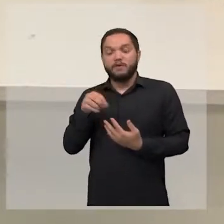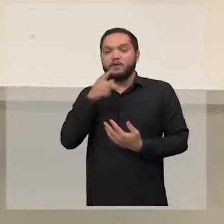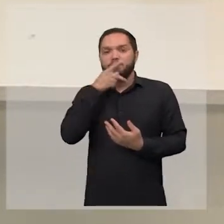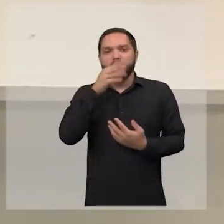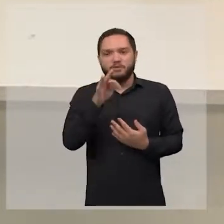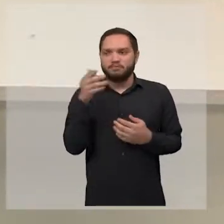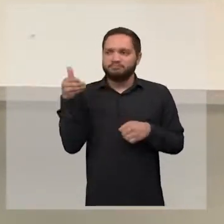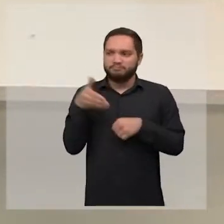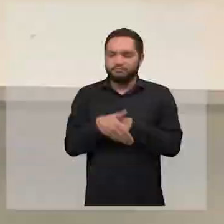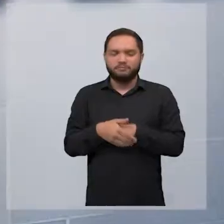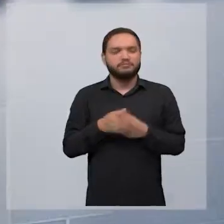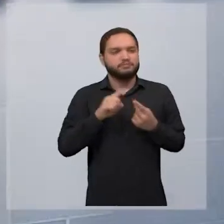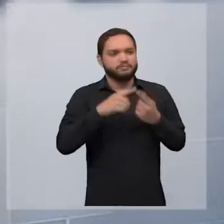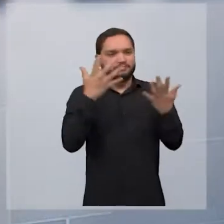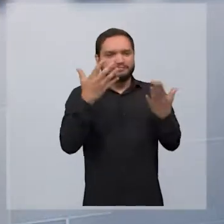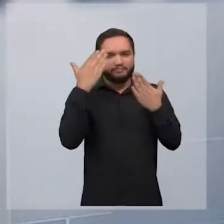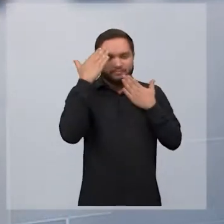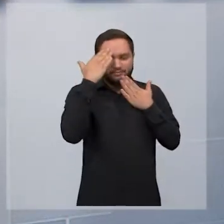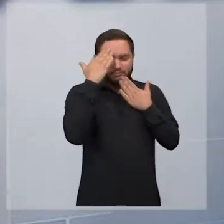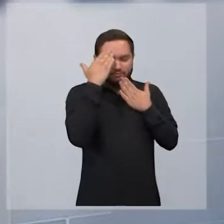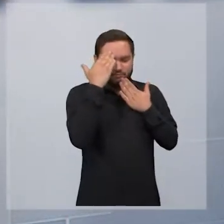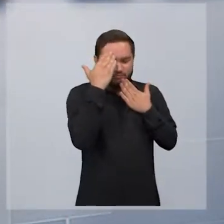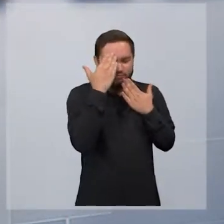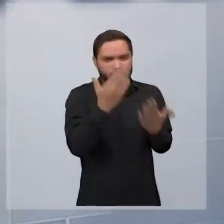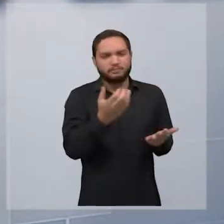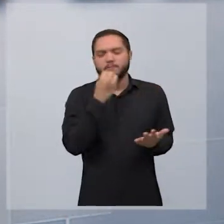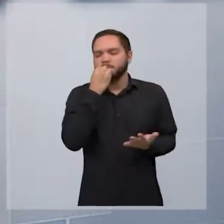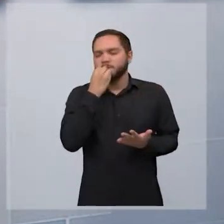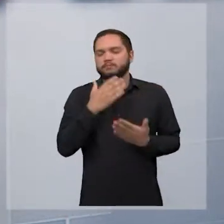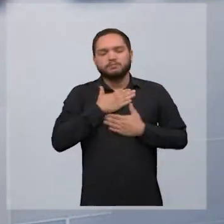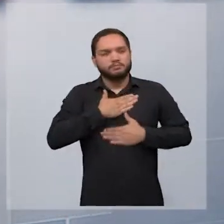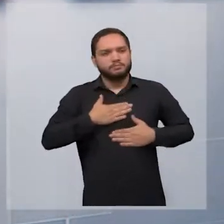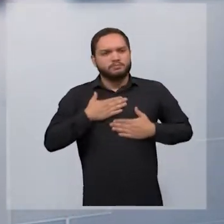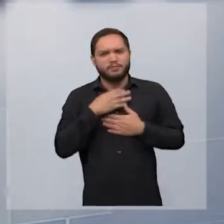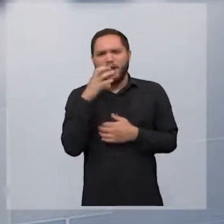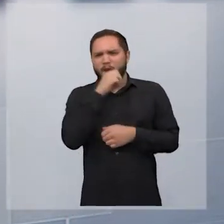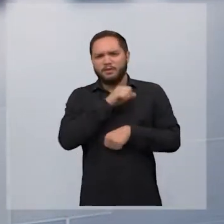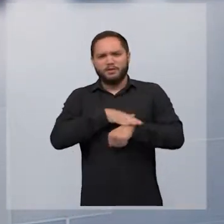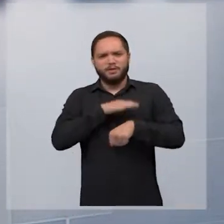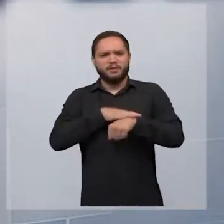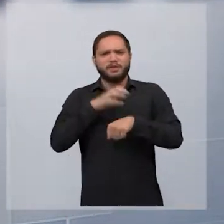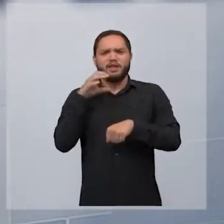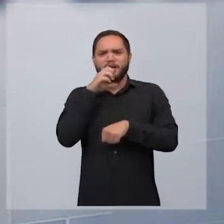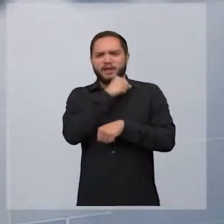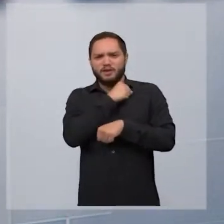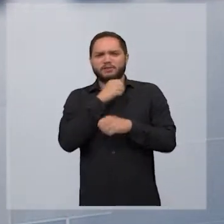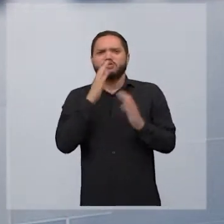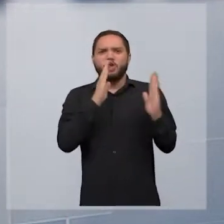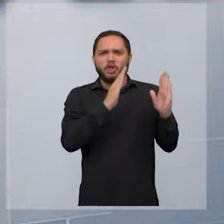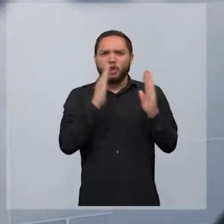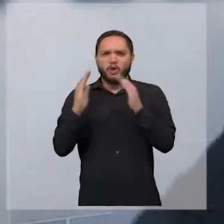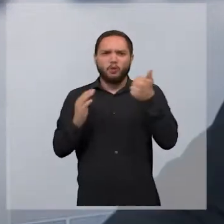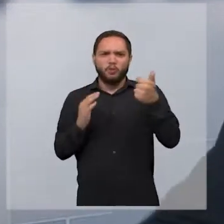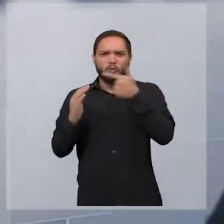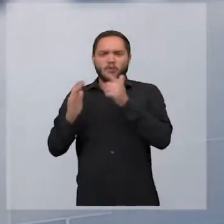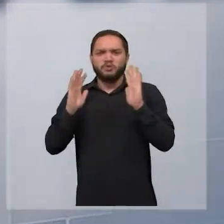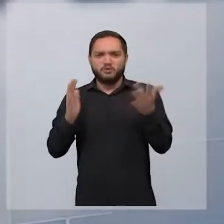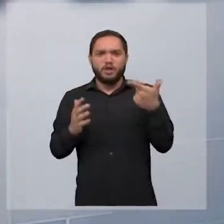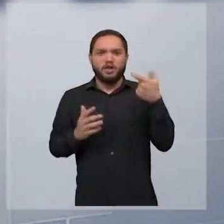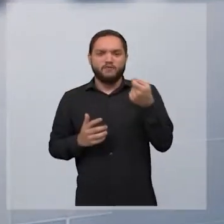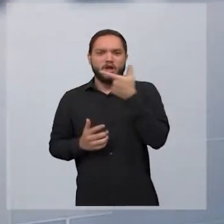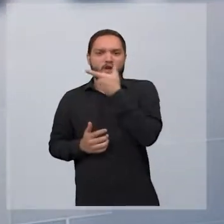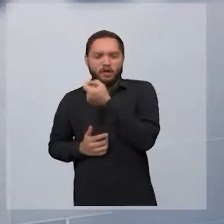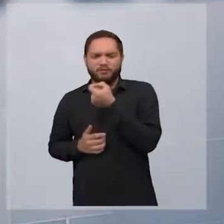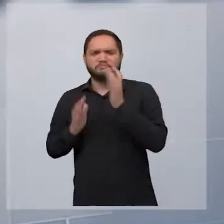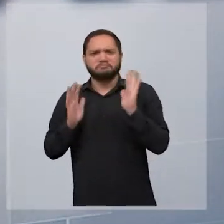quero agradecer, dizer que foi muito honrado. Passa rápido, né? Rápido. Já passou 2 blocos? 20? 2 blocos de 20. Ok. Pois